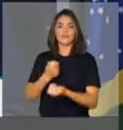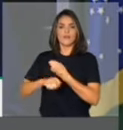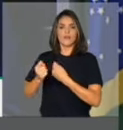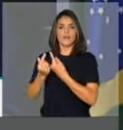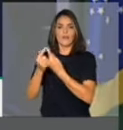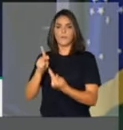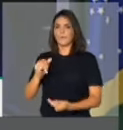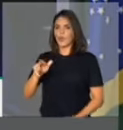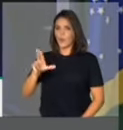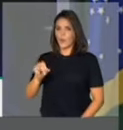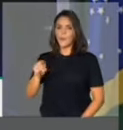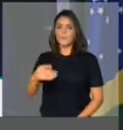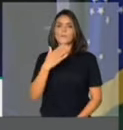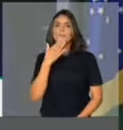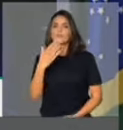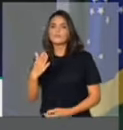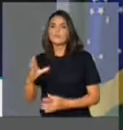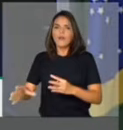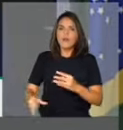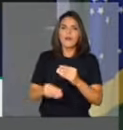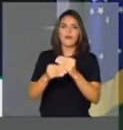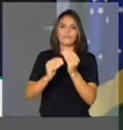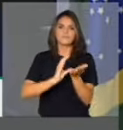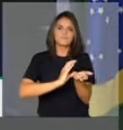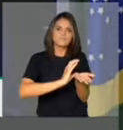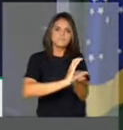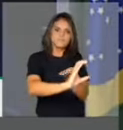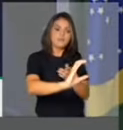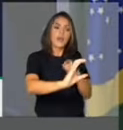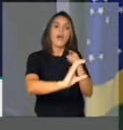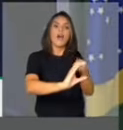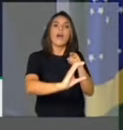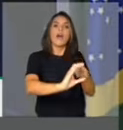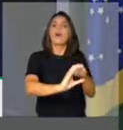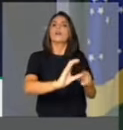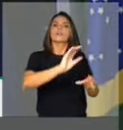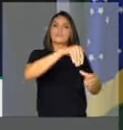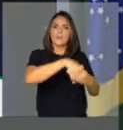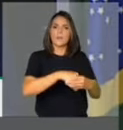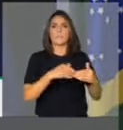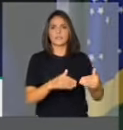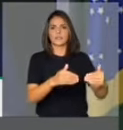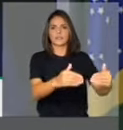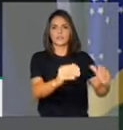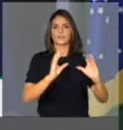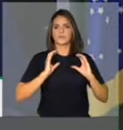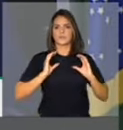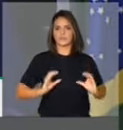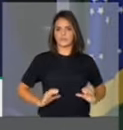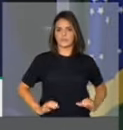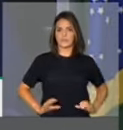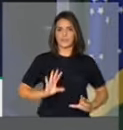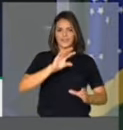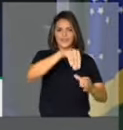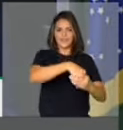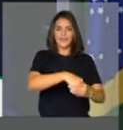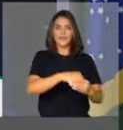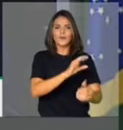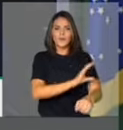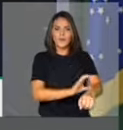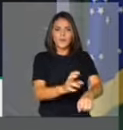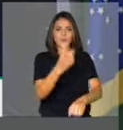um aporte financeiro, um adicional nos recursos, tanto no Ministério da Cidadania, que englobou a cultura e o